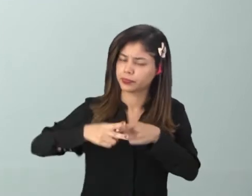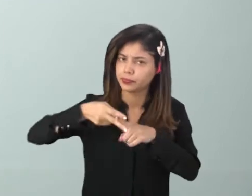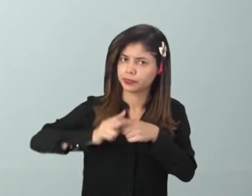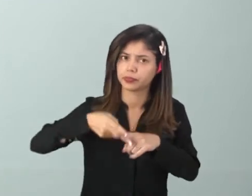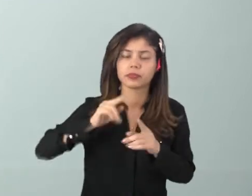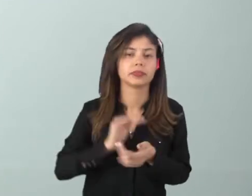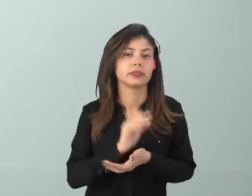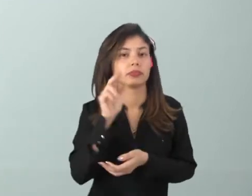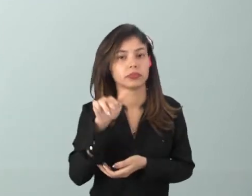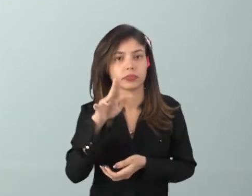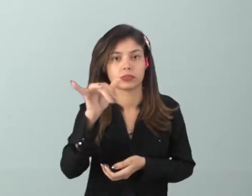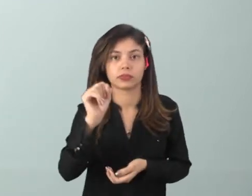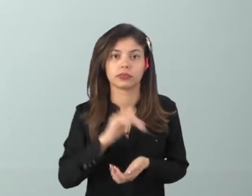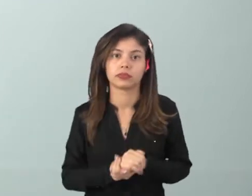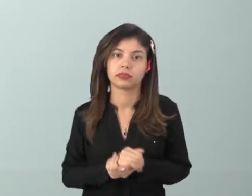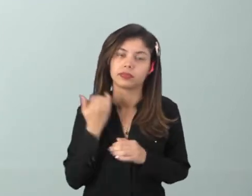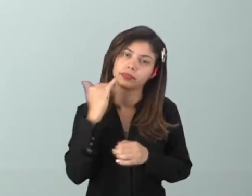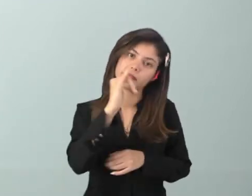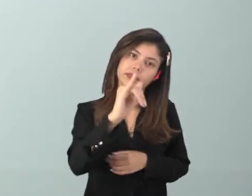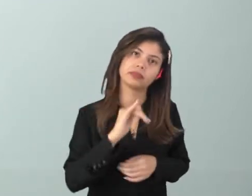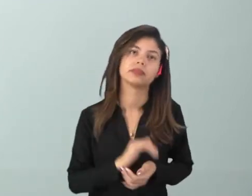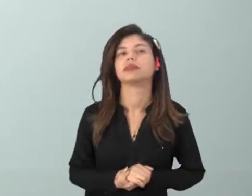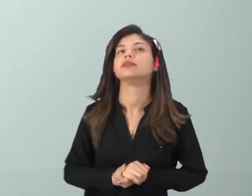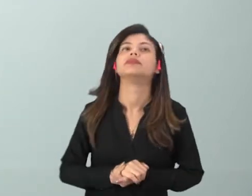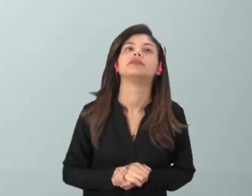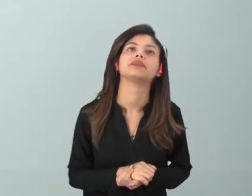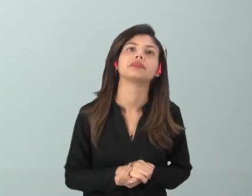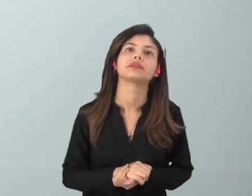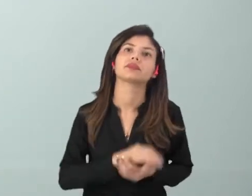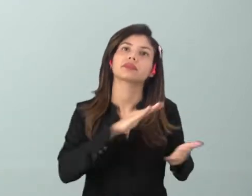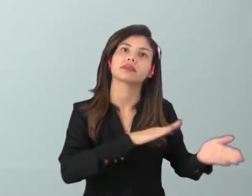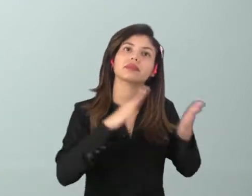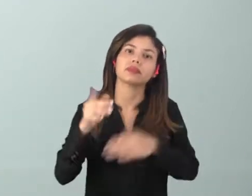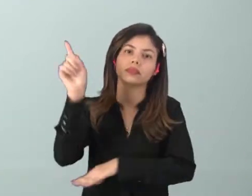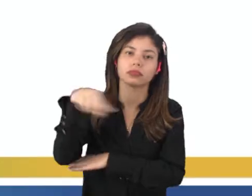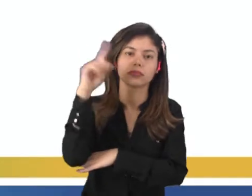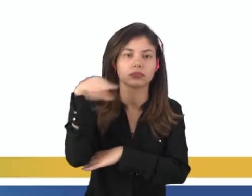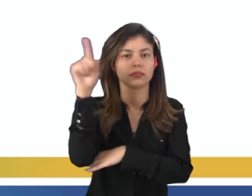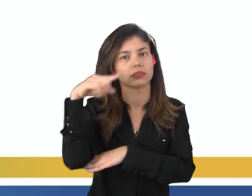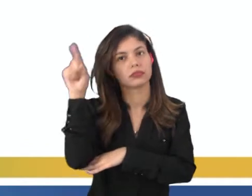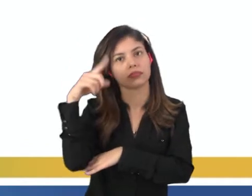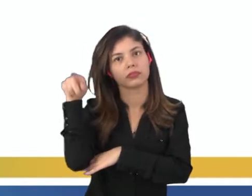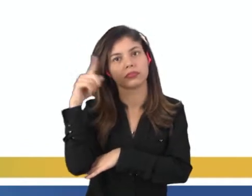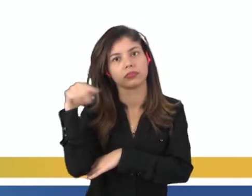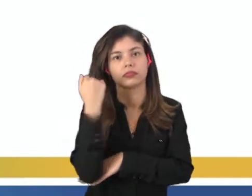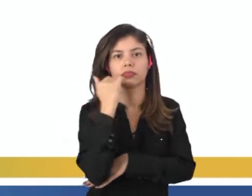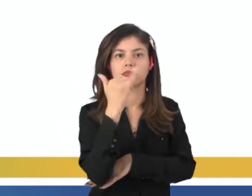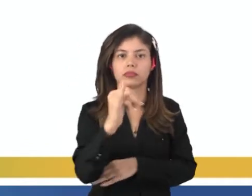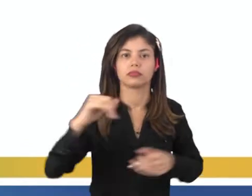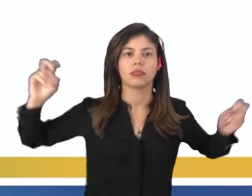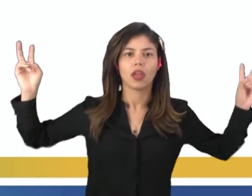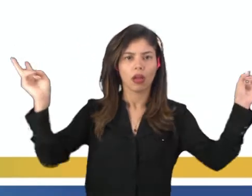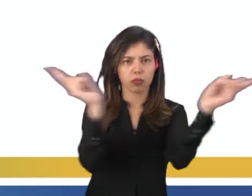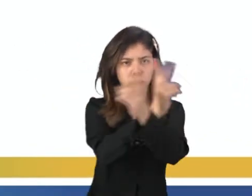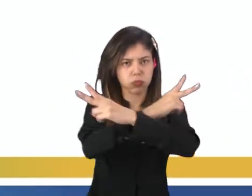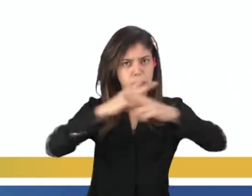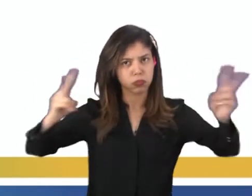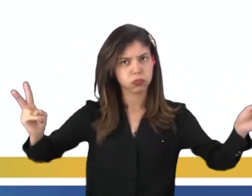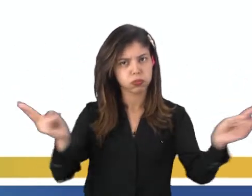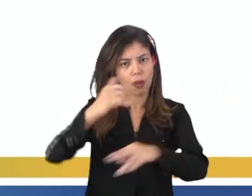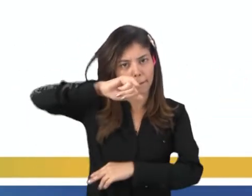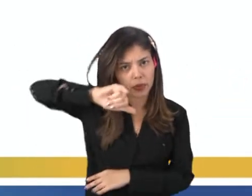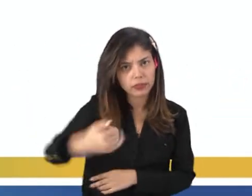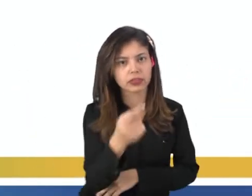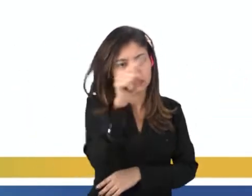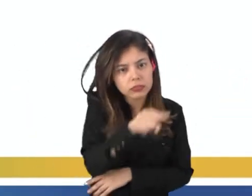instalação da usina de energia, tá? Passando para a energia eólica. A energia eólica é o aproveitamento dos ventos, tá?